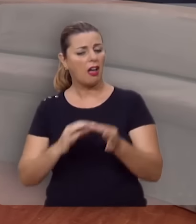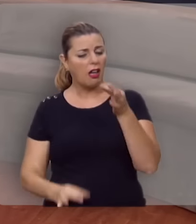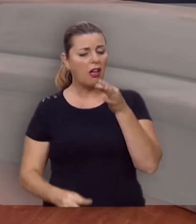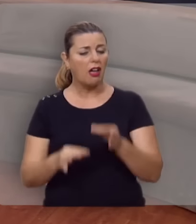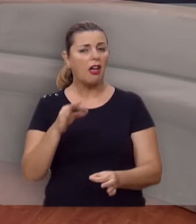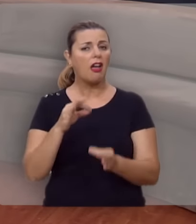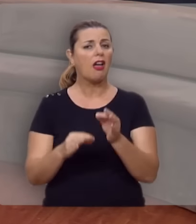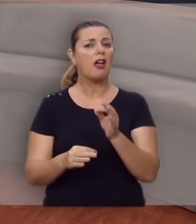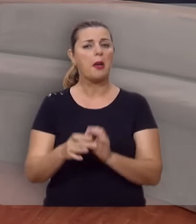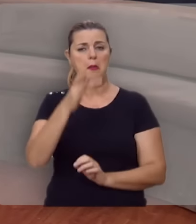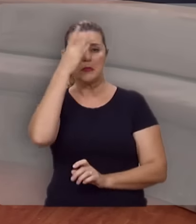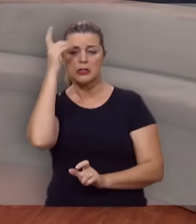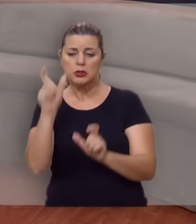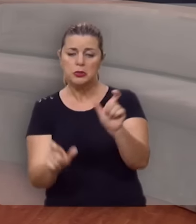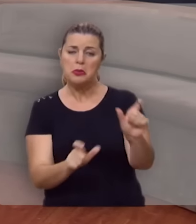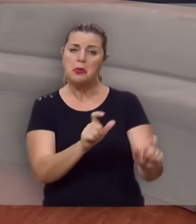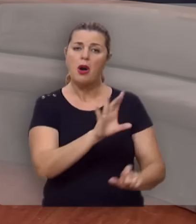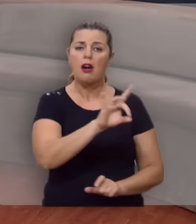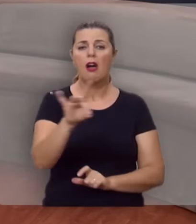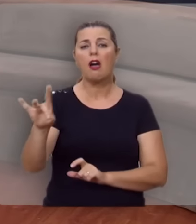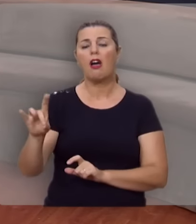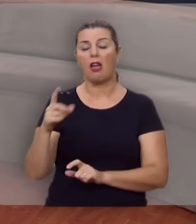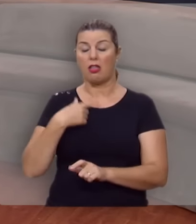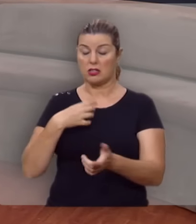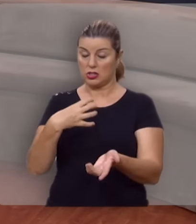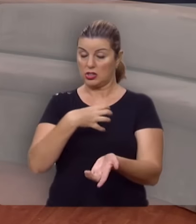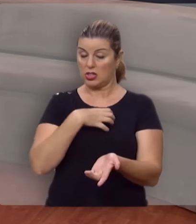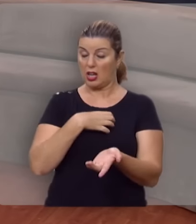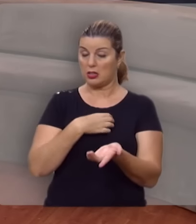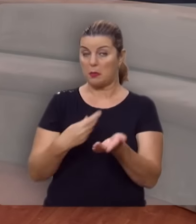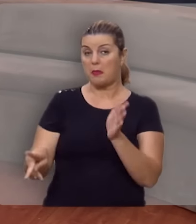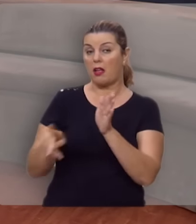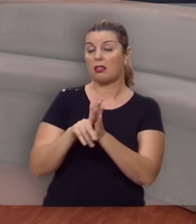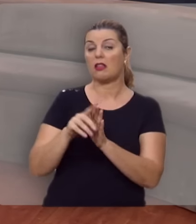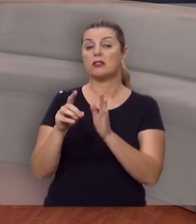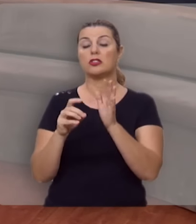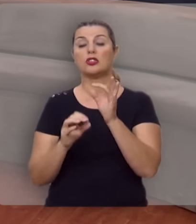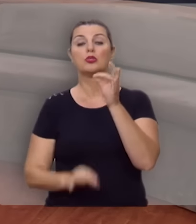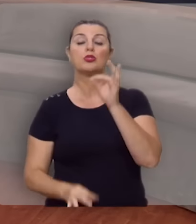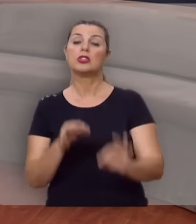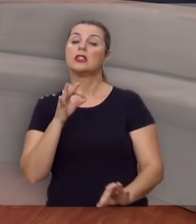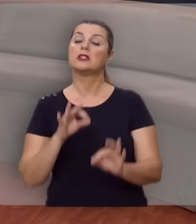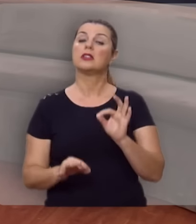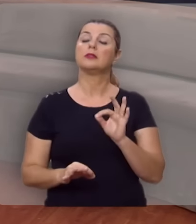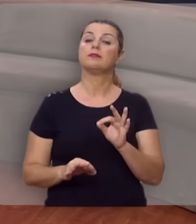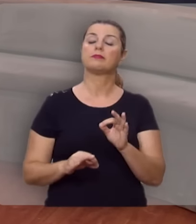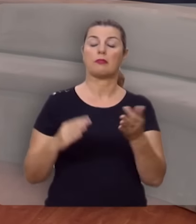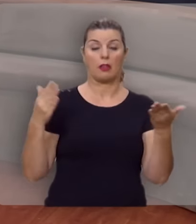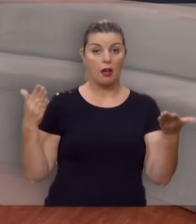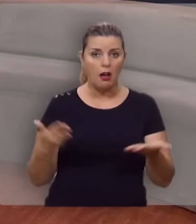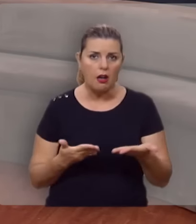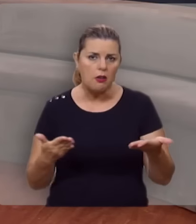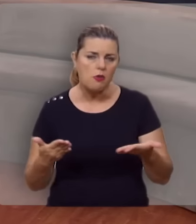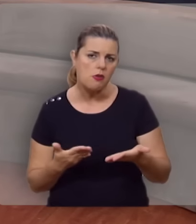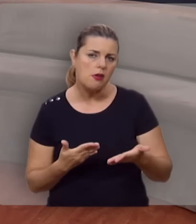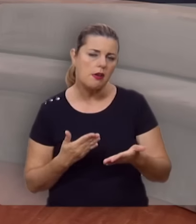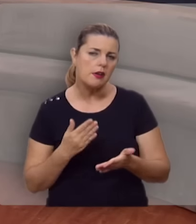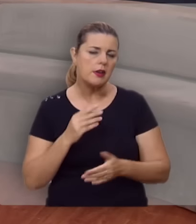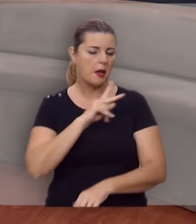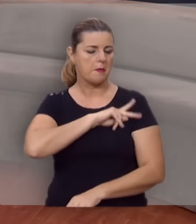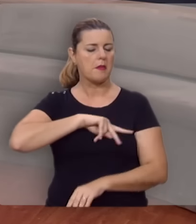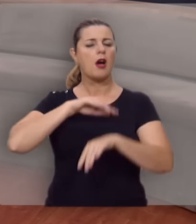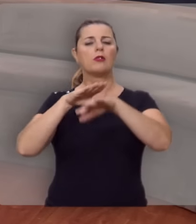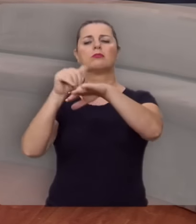há de julgar vivos e mortos. E esse critério é o critério da justiça. E agora, então,